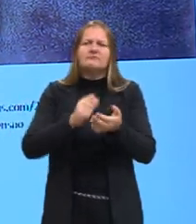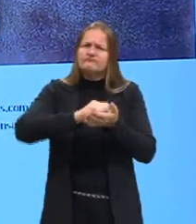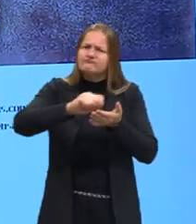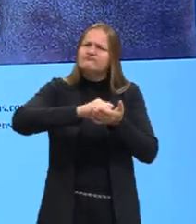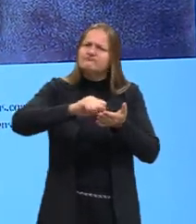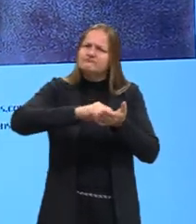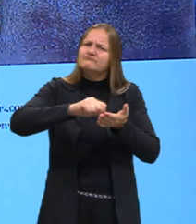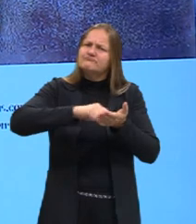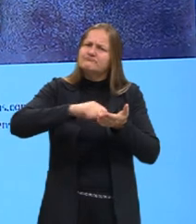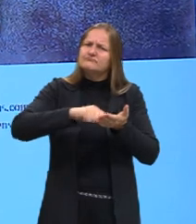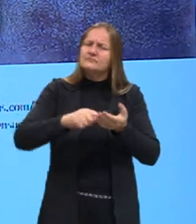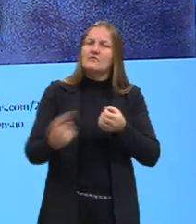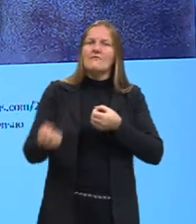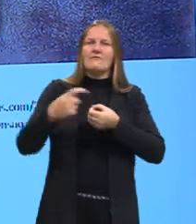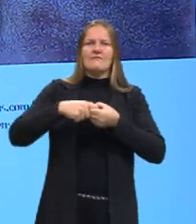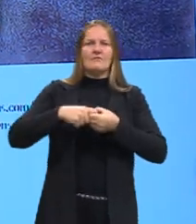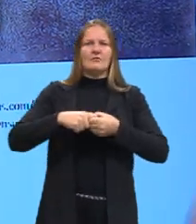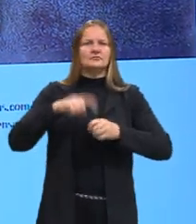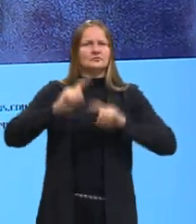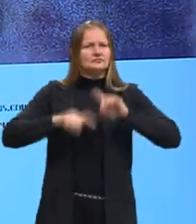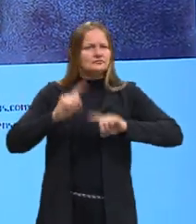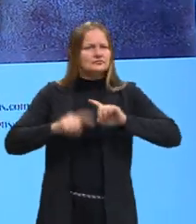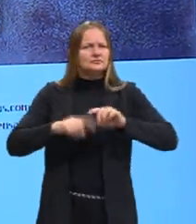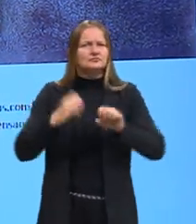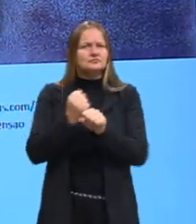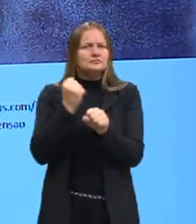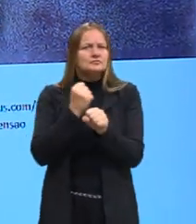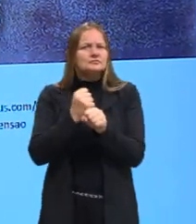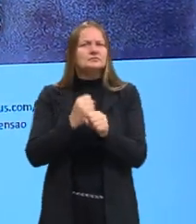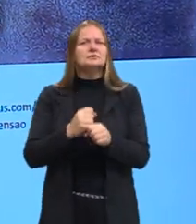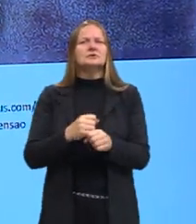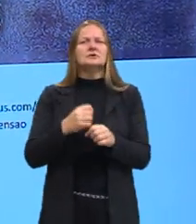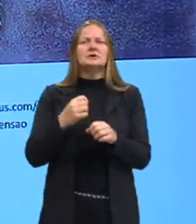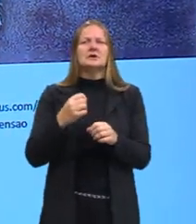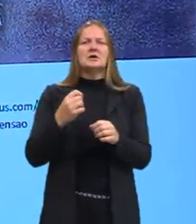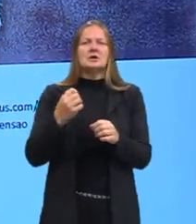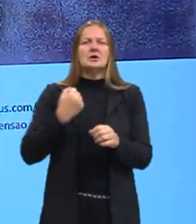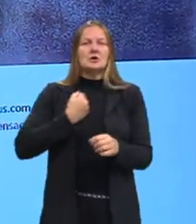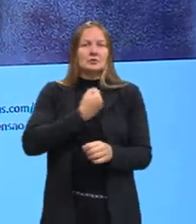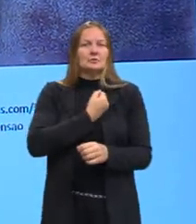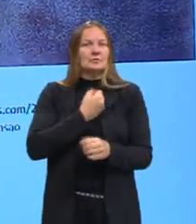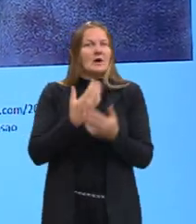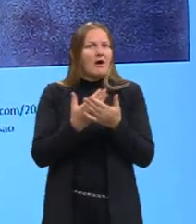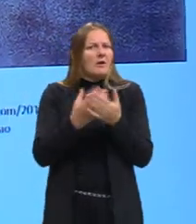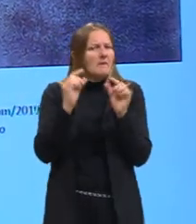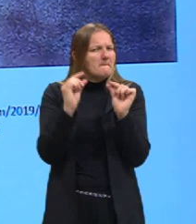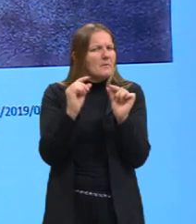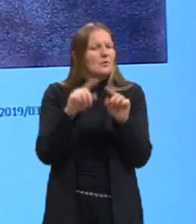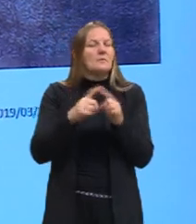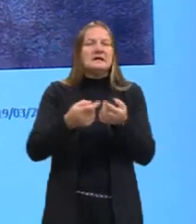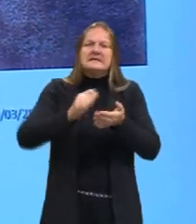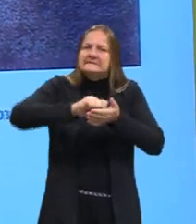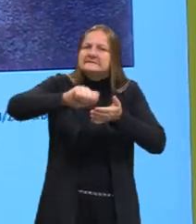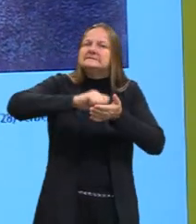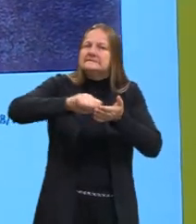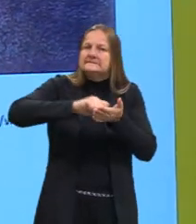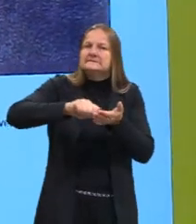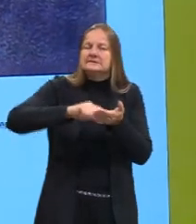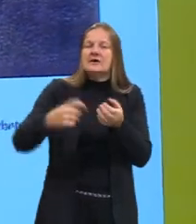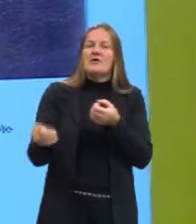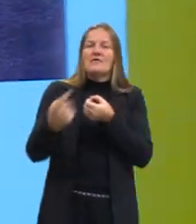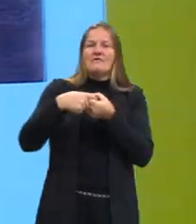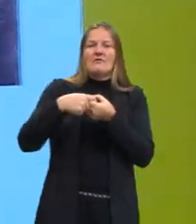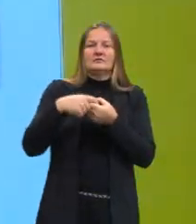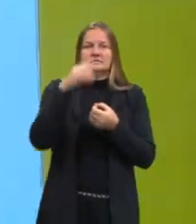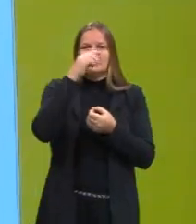período então ele retoma sua atividade produtiva com o número reduzido de aula mas ele escreve muito nessa segunda